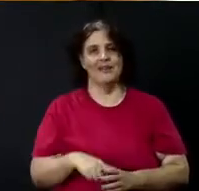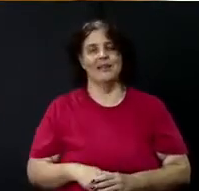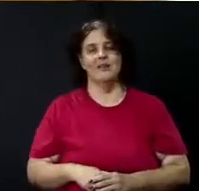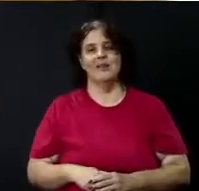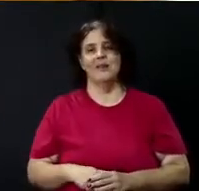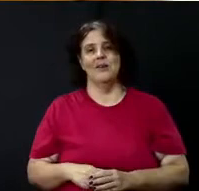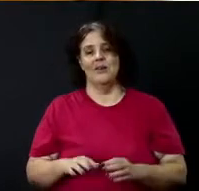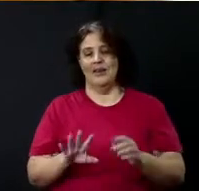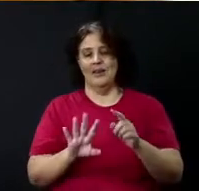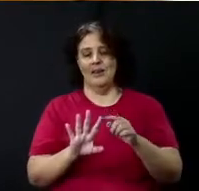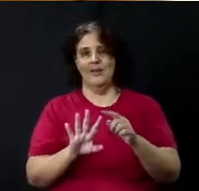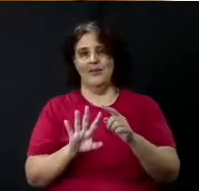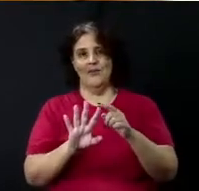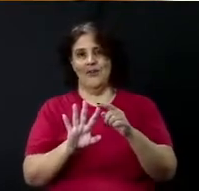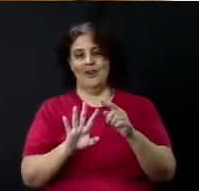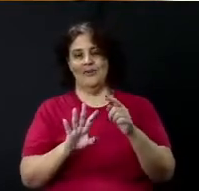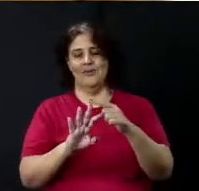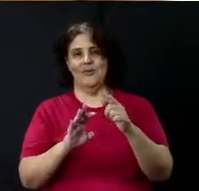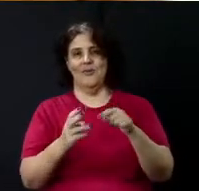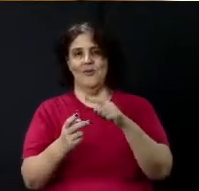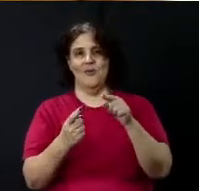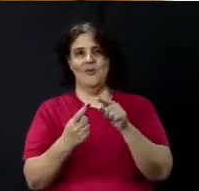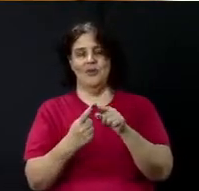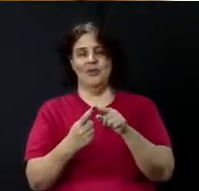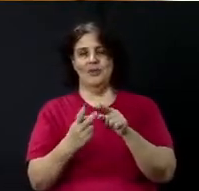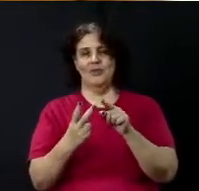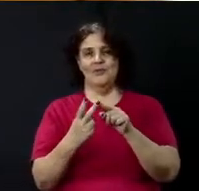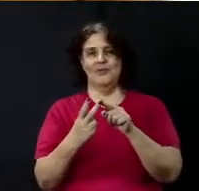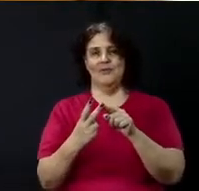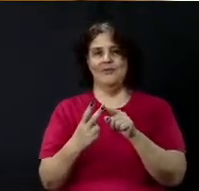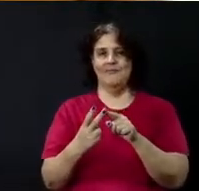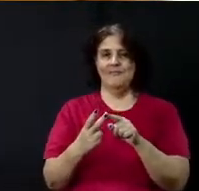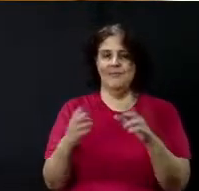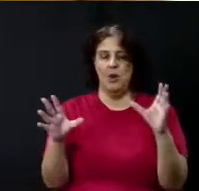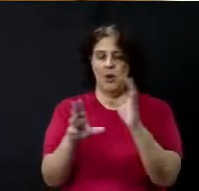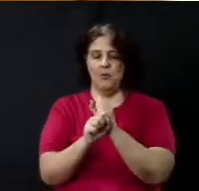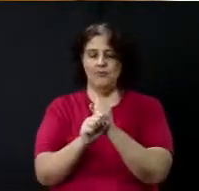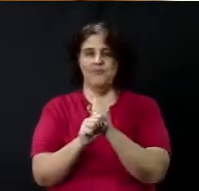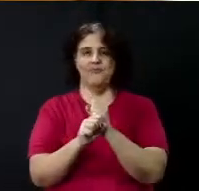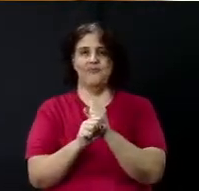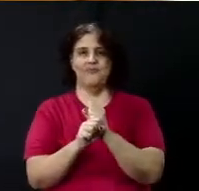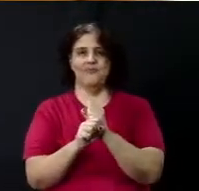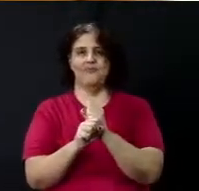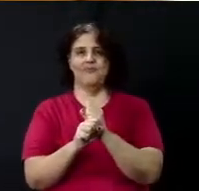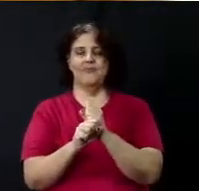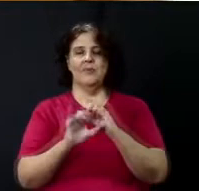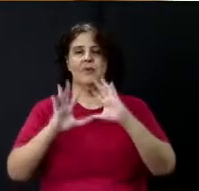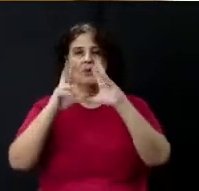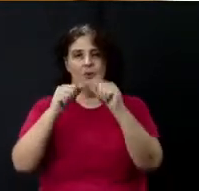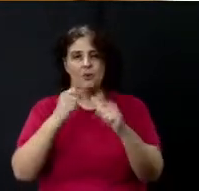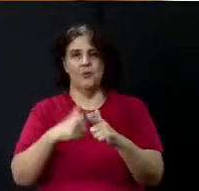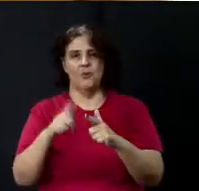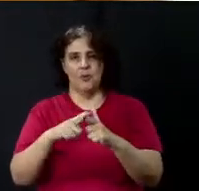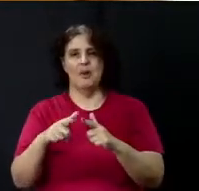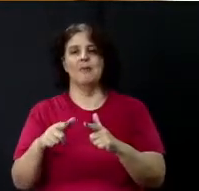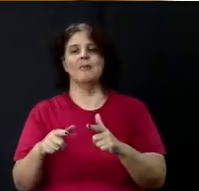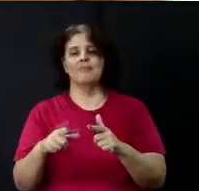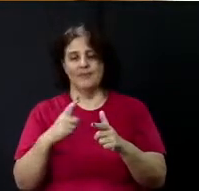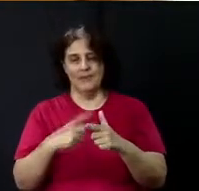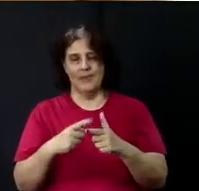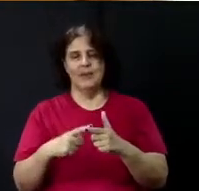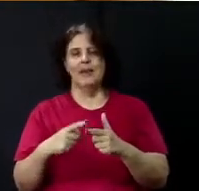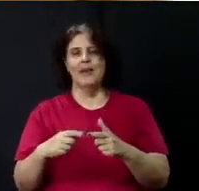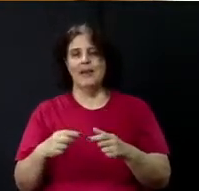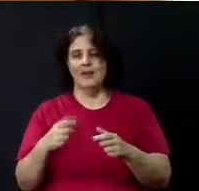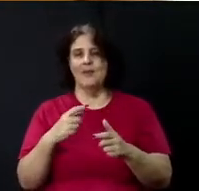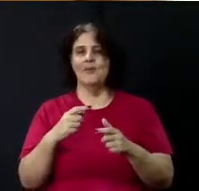fato e um objetivo. E sintetizo. Para todo problema tem um propósito.